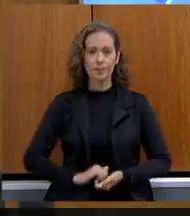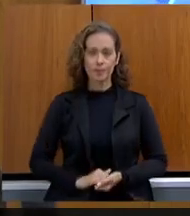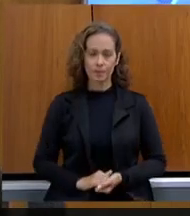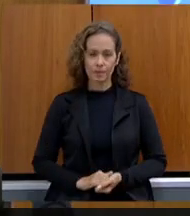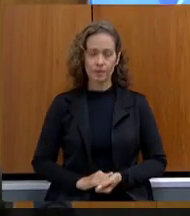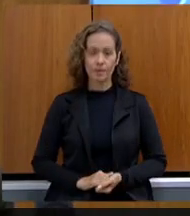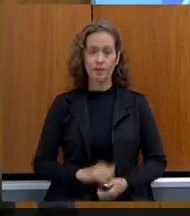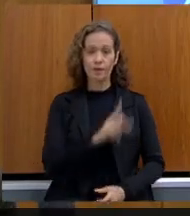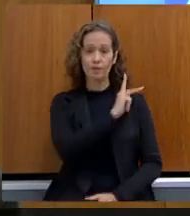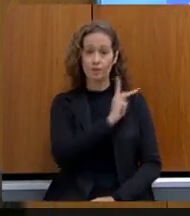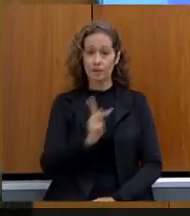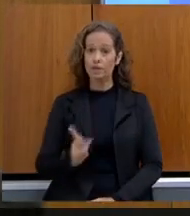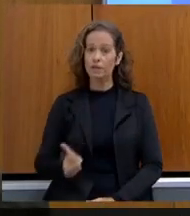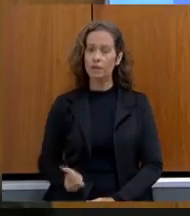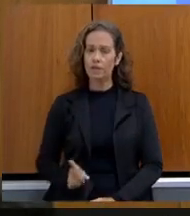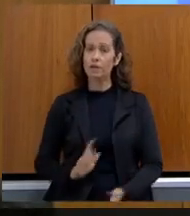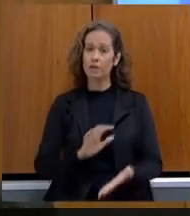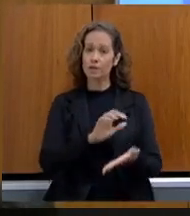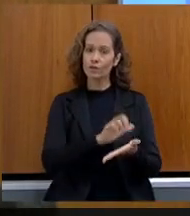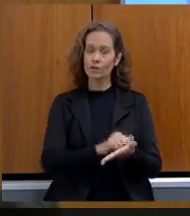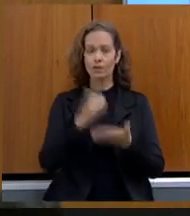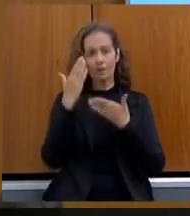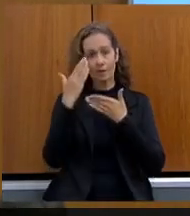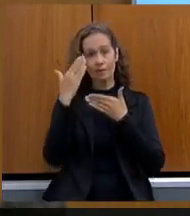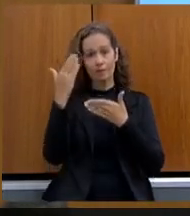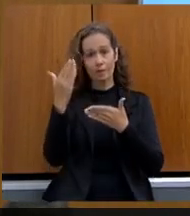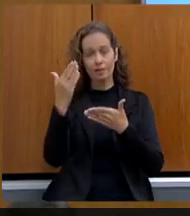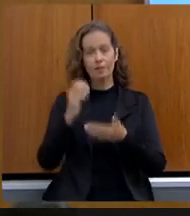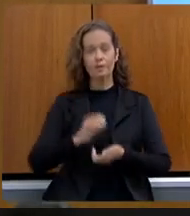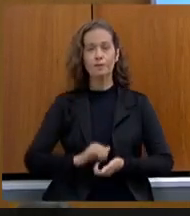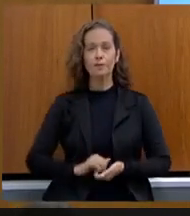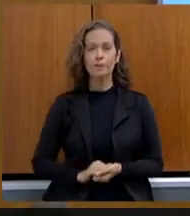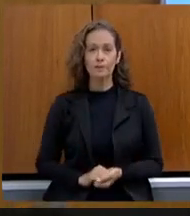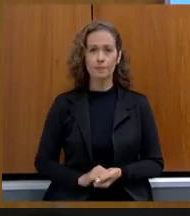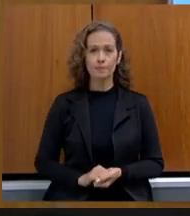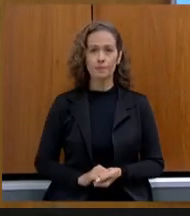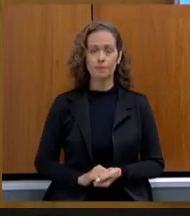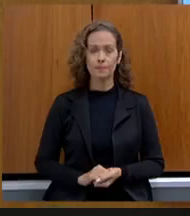e a presidência registra e agradece a presença